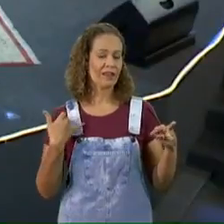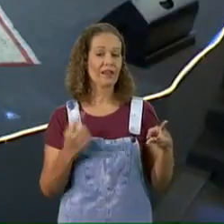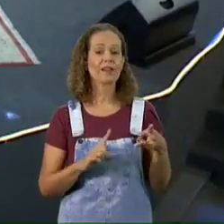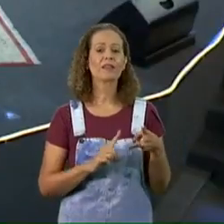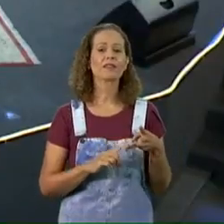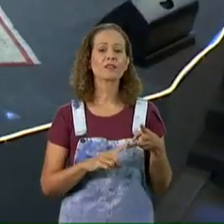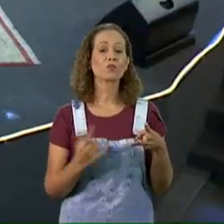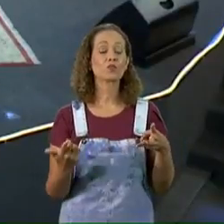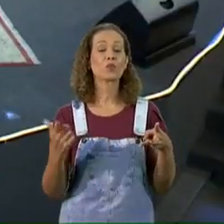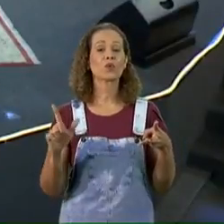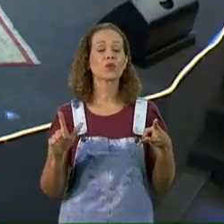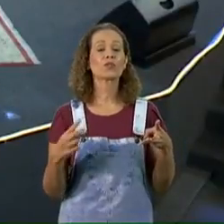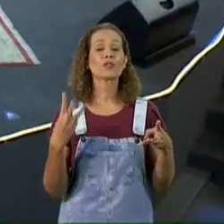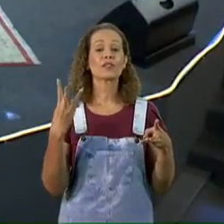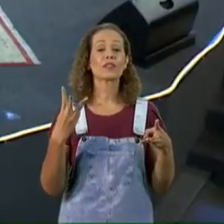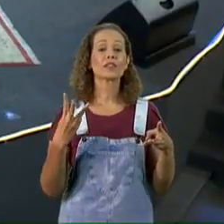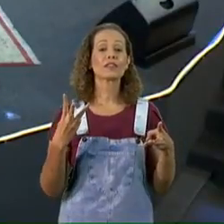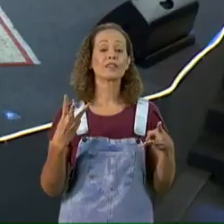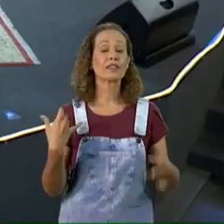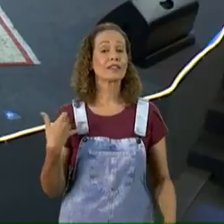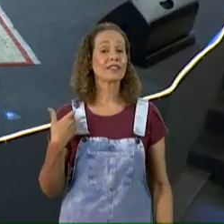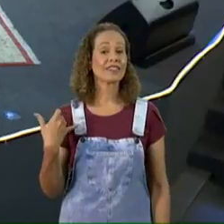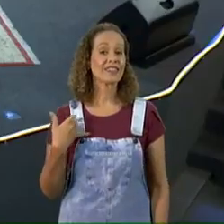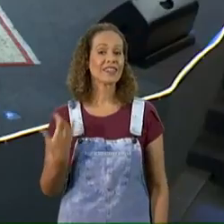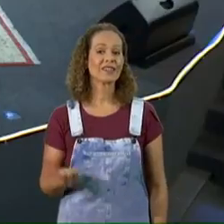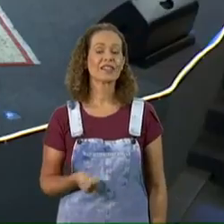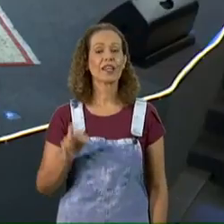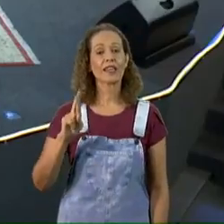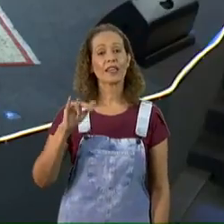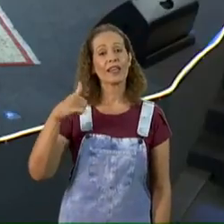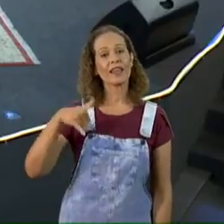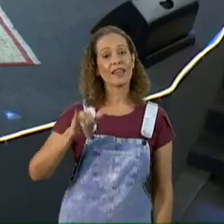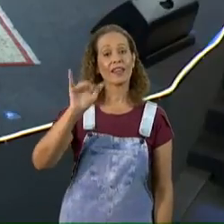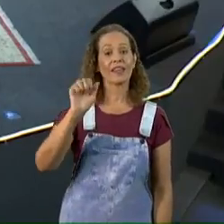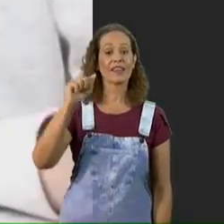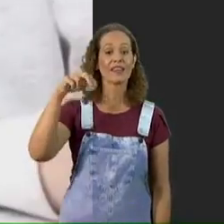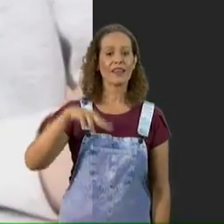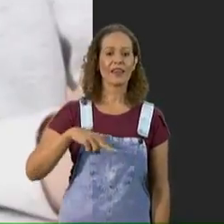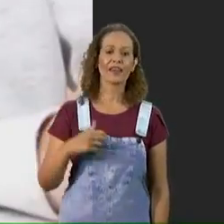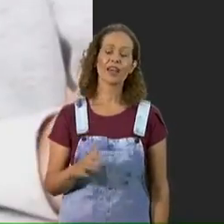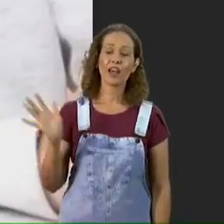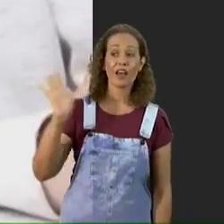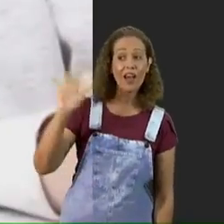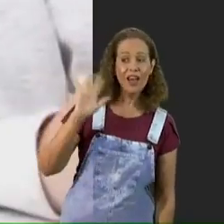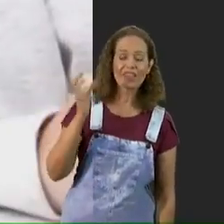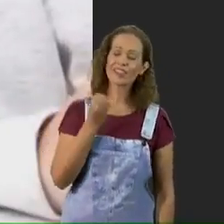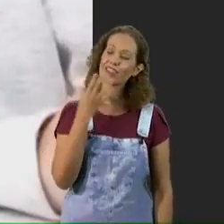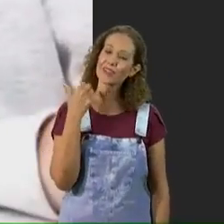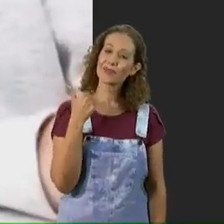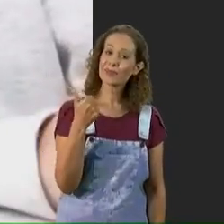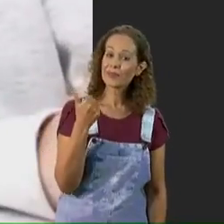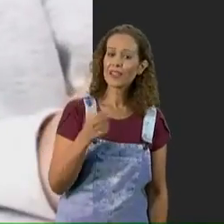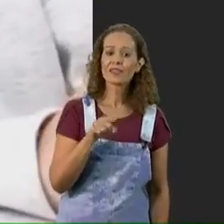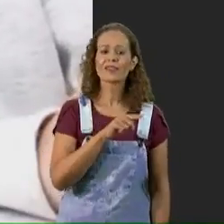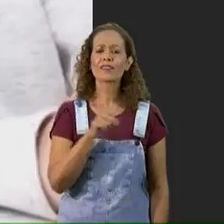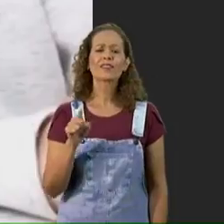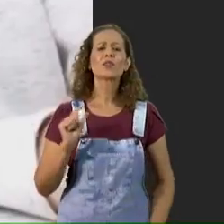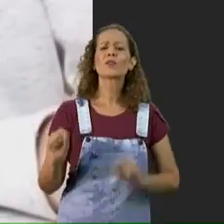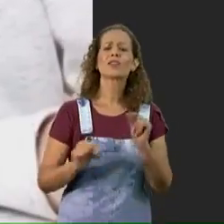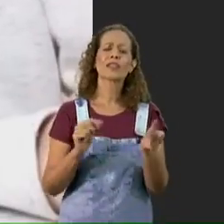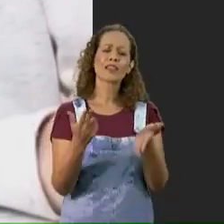de 3 aninhos. Oi, Rian. Tudo bem com você? Você está aí fazendo um